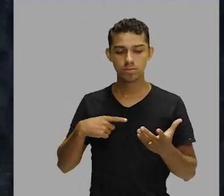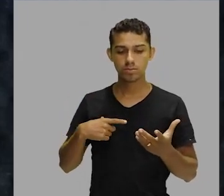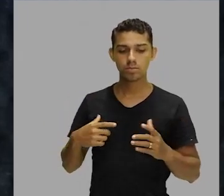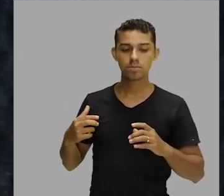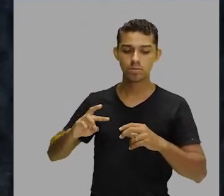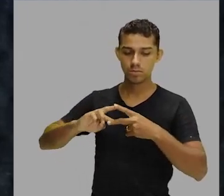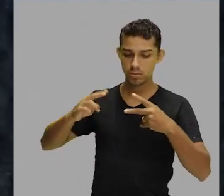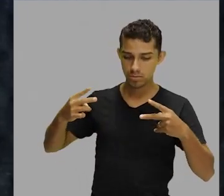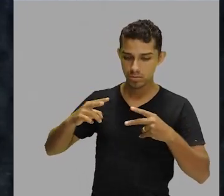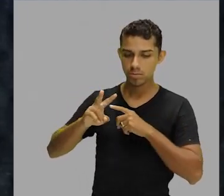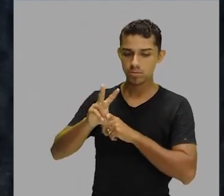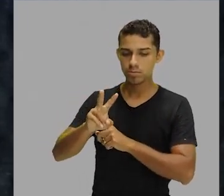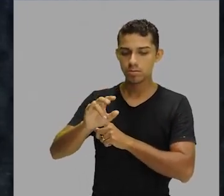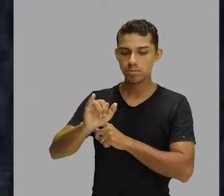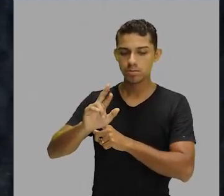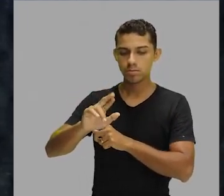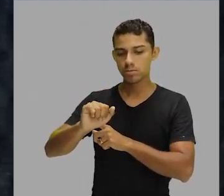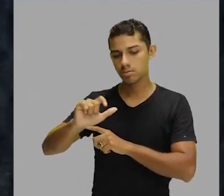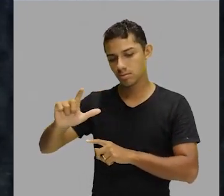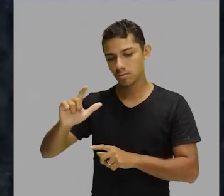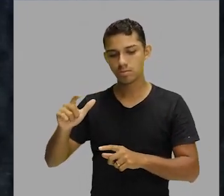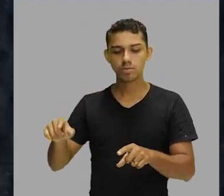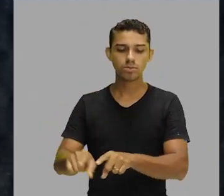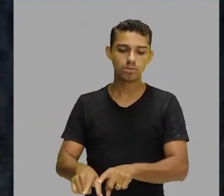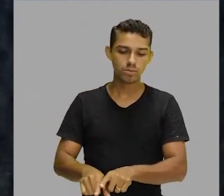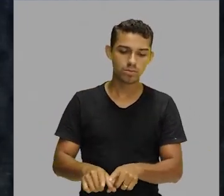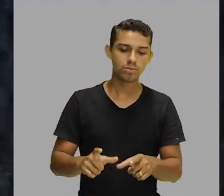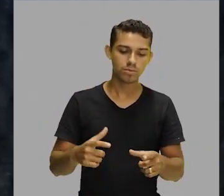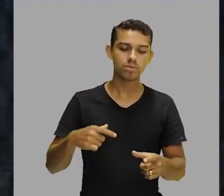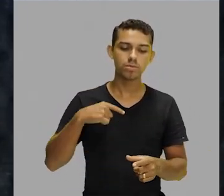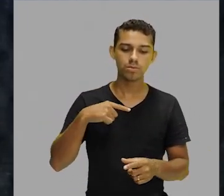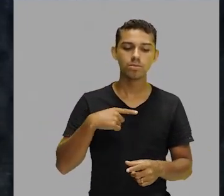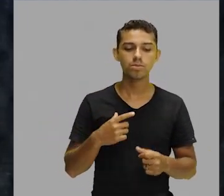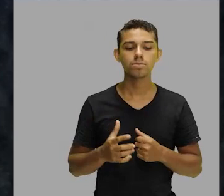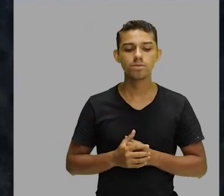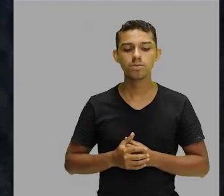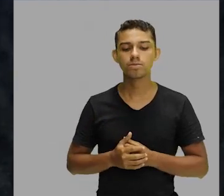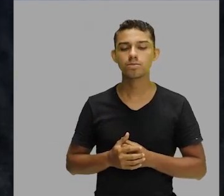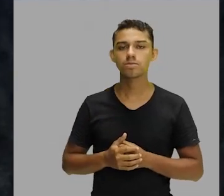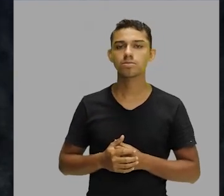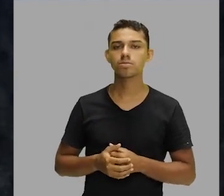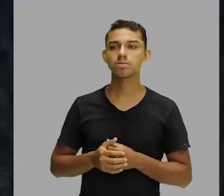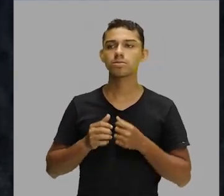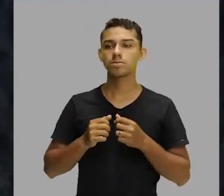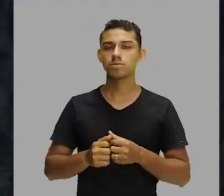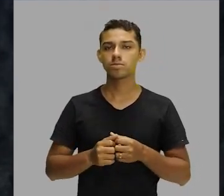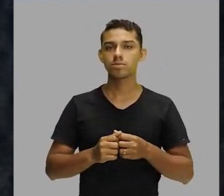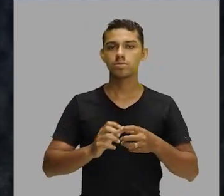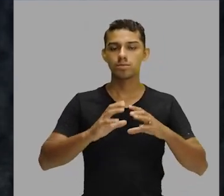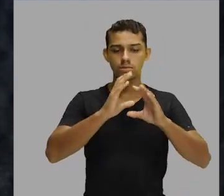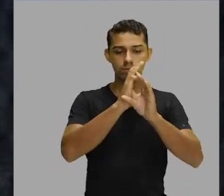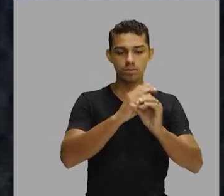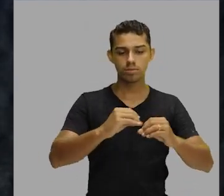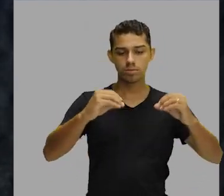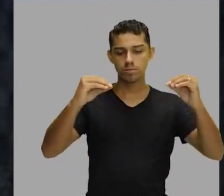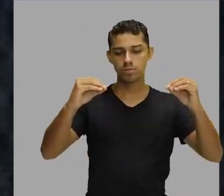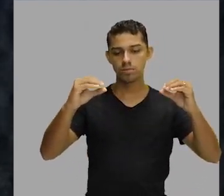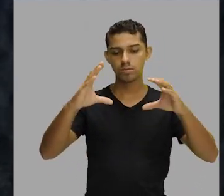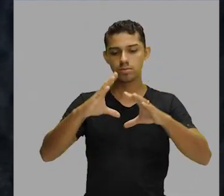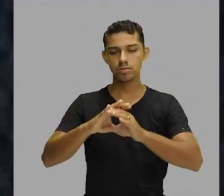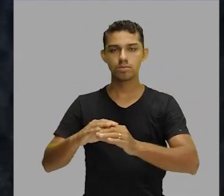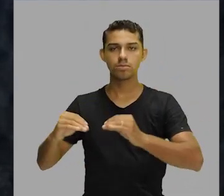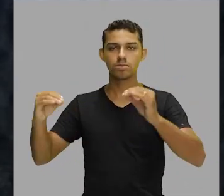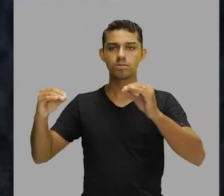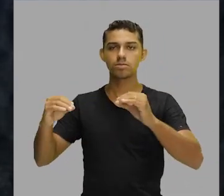viral, consequentemente, as células filhas também vão ter DNA viral. E aí elas se multiplicam, todas essas bactérias, e